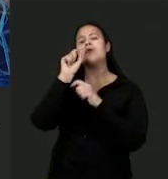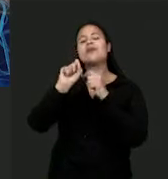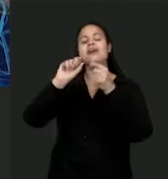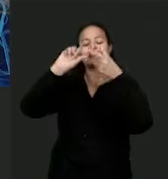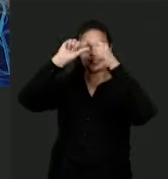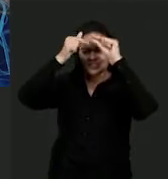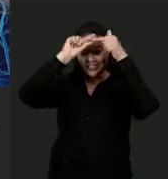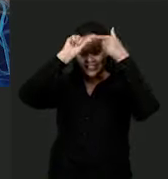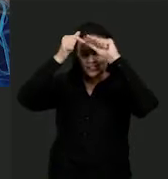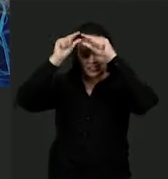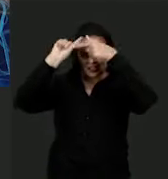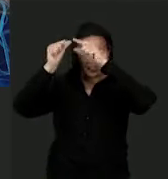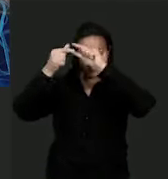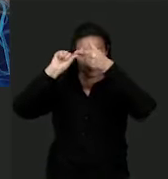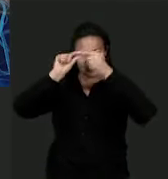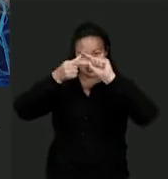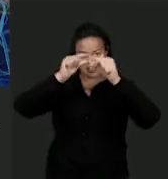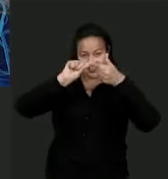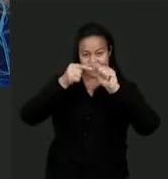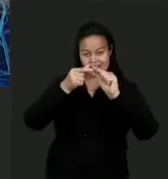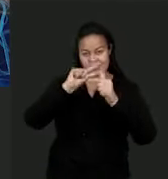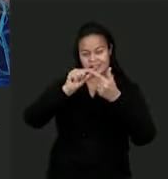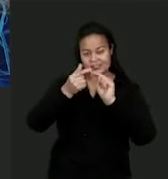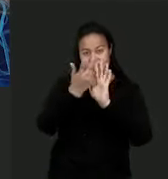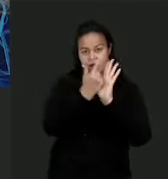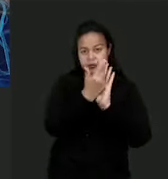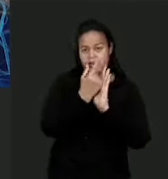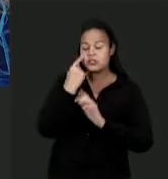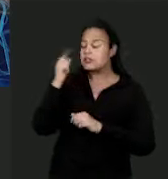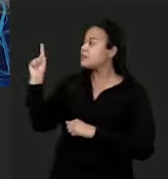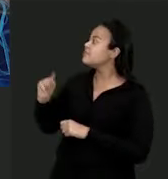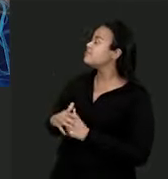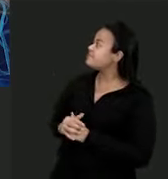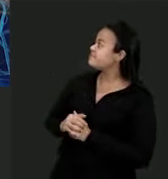Então, essa célula vai ter um núcleo.